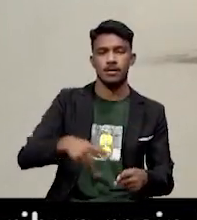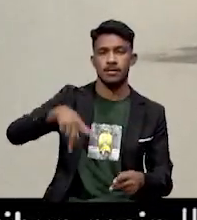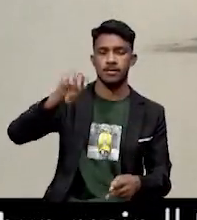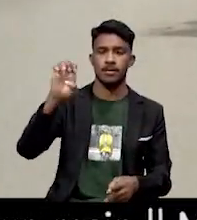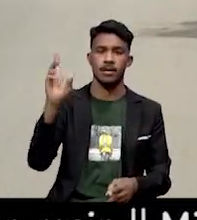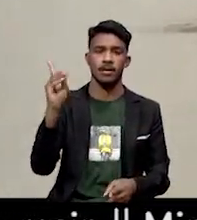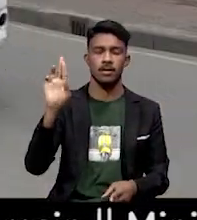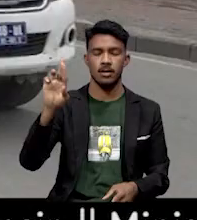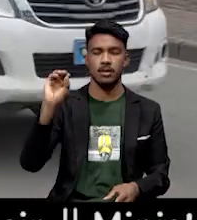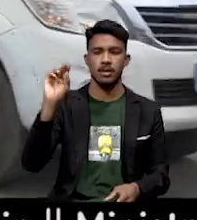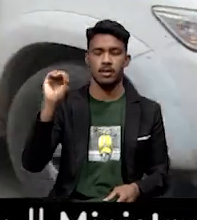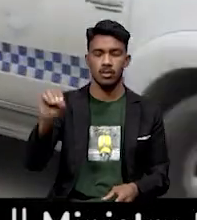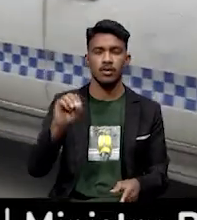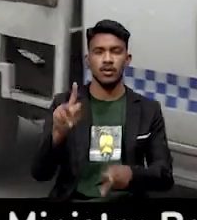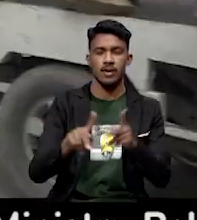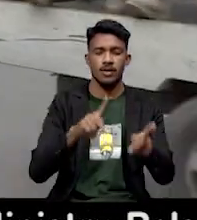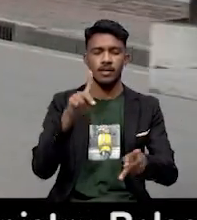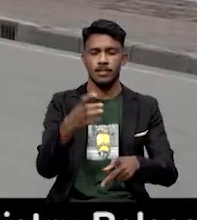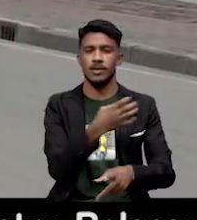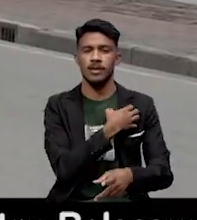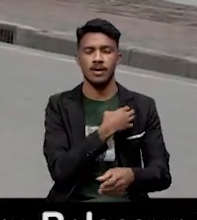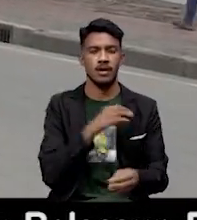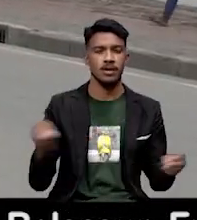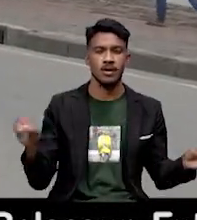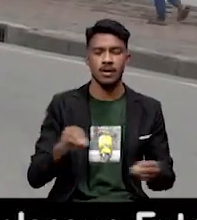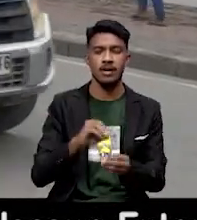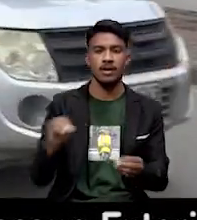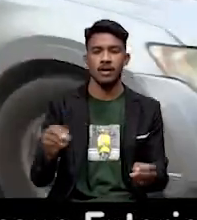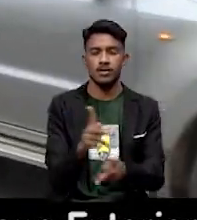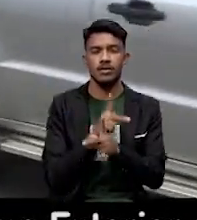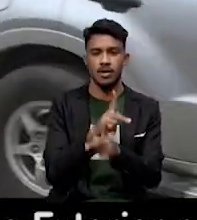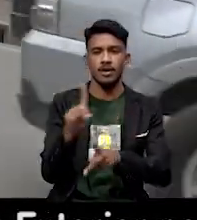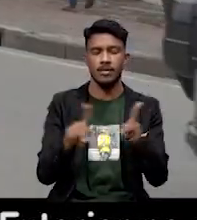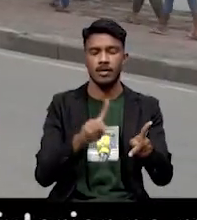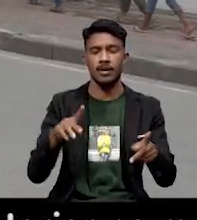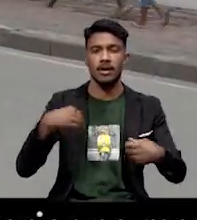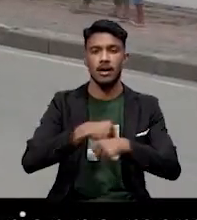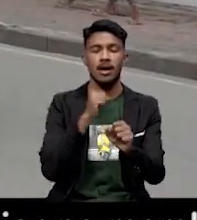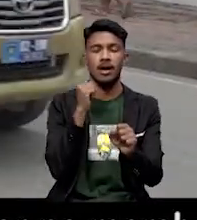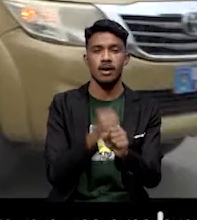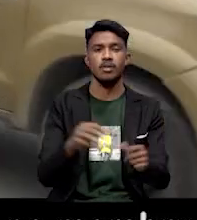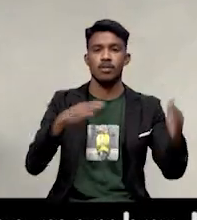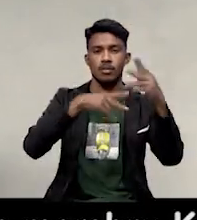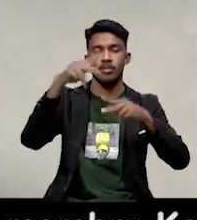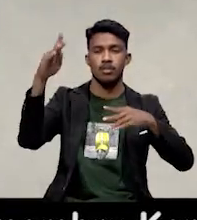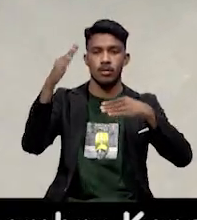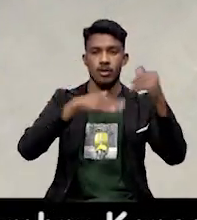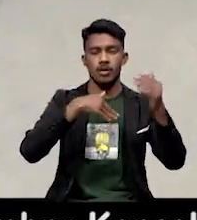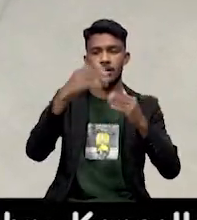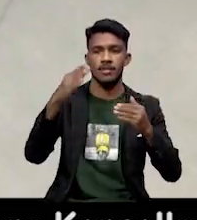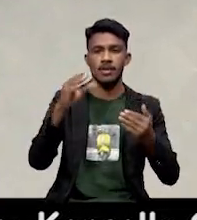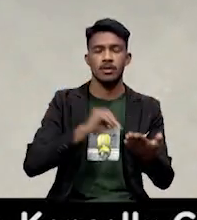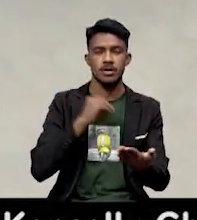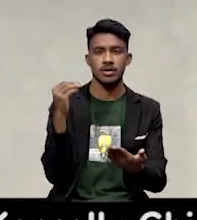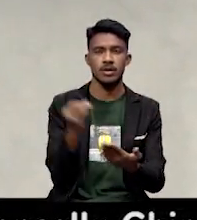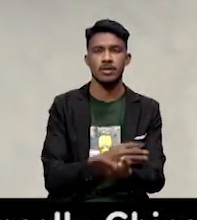PNTL se la tolera acto crime durante a celebração Loran Bot Ruanem. Objetivo são forças para a integração de Ruanem, a tocar